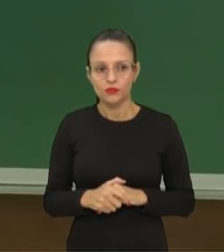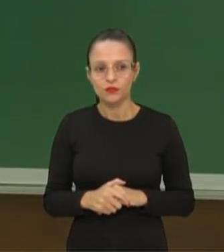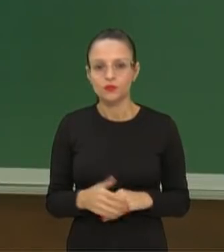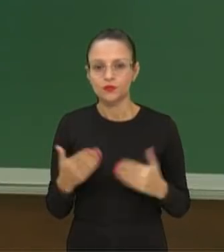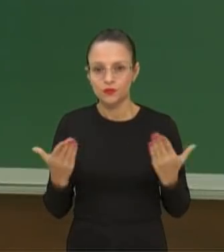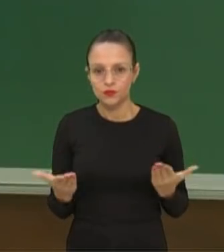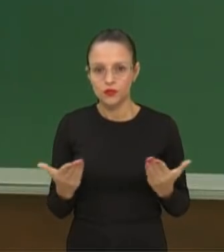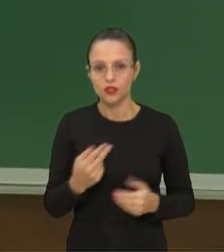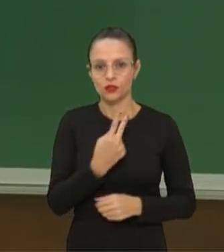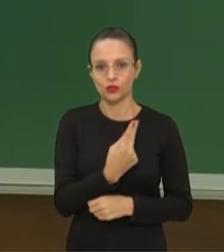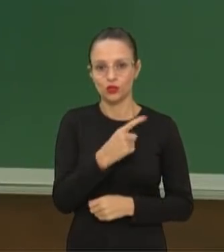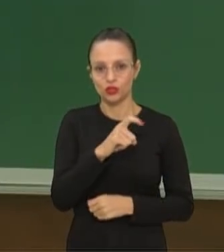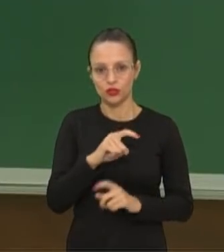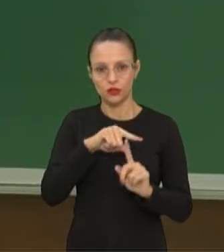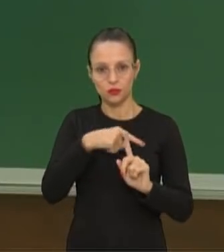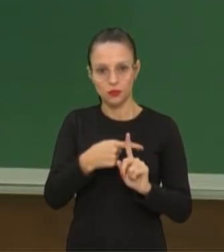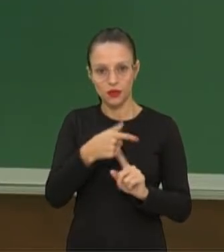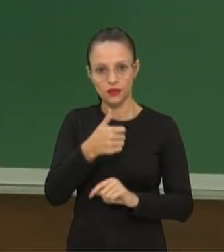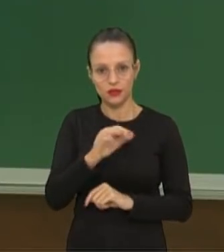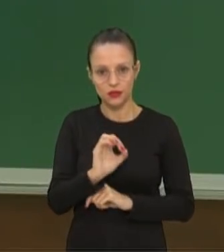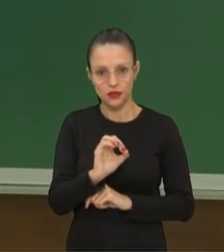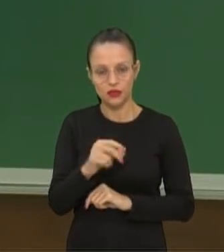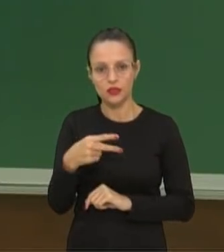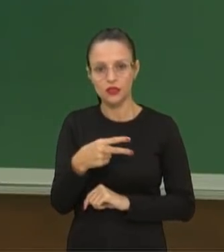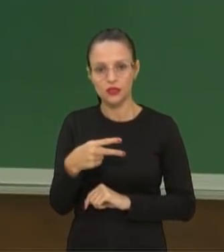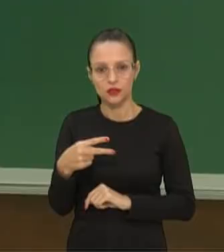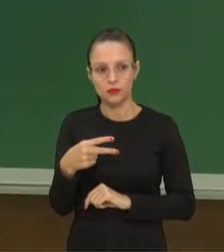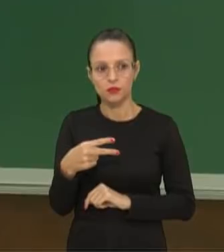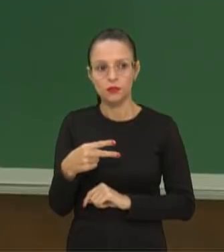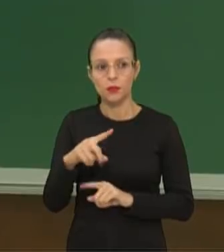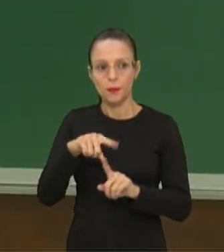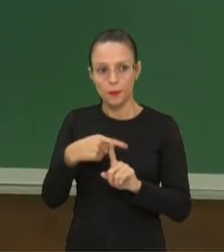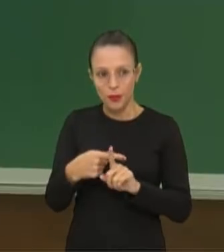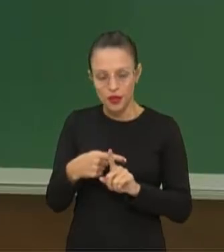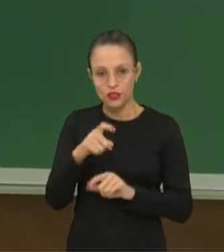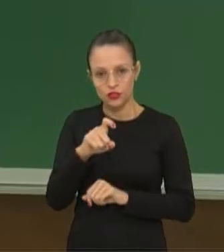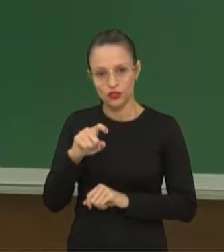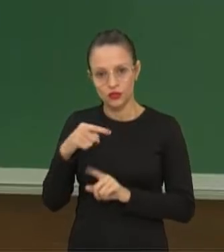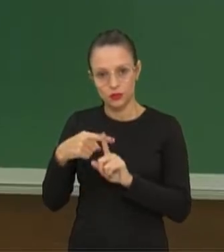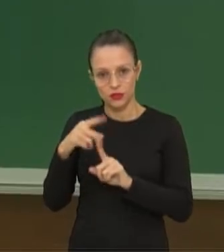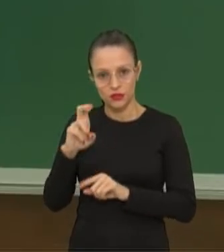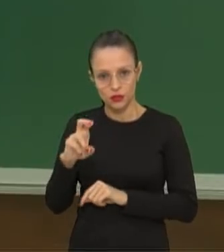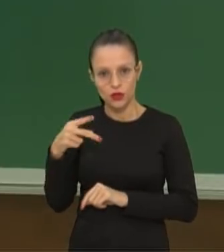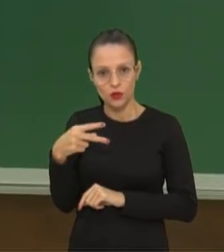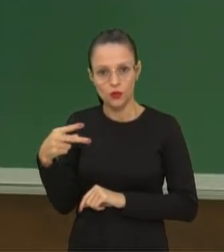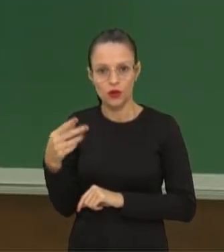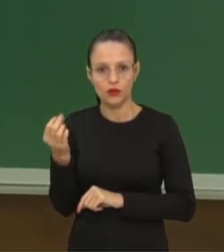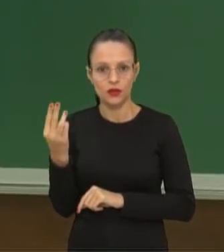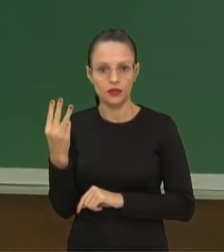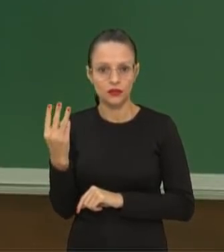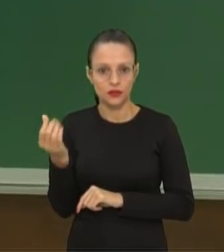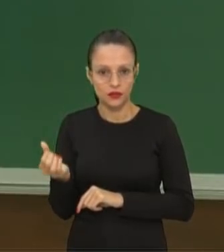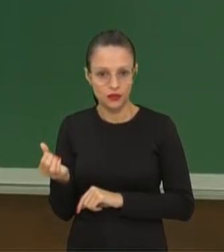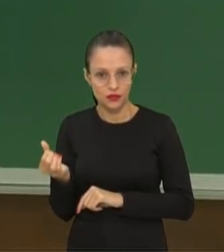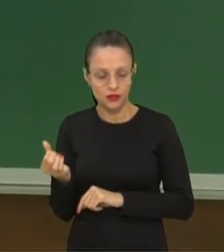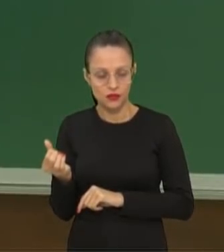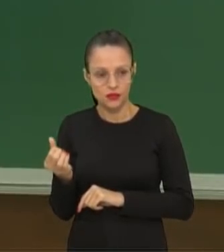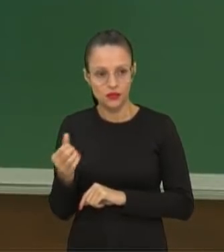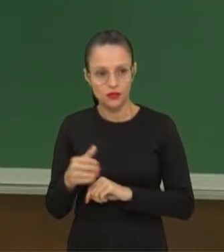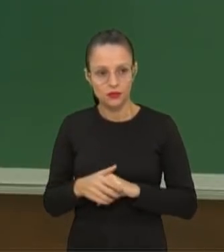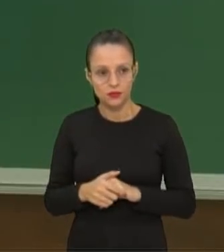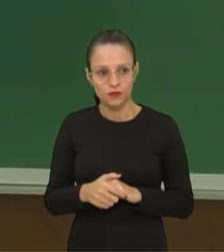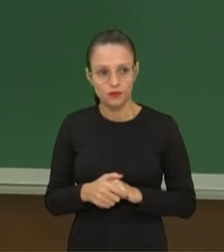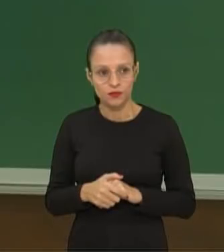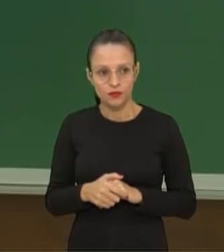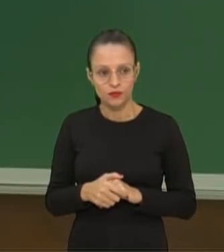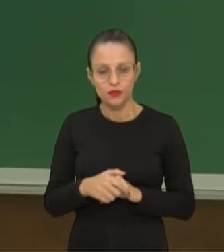Então, ficou 2x mais 10 igual a mais x mais 5 igual a 36. O